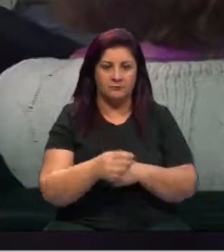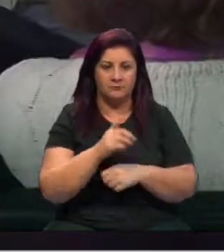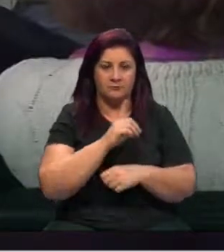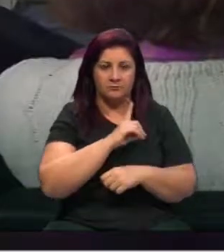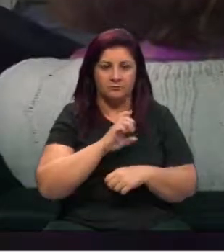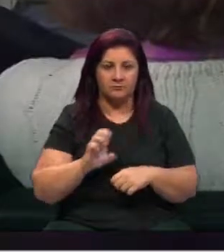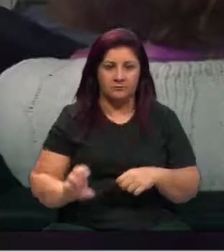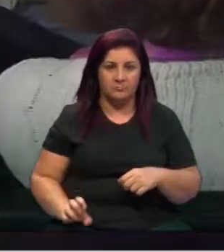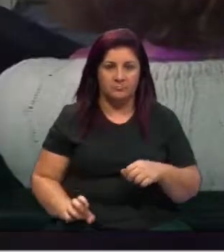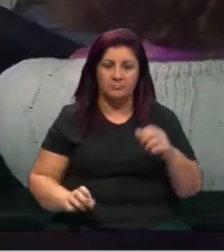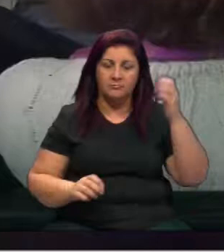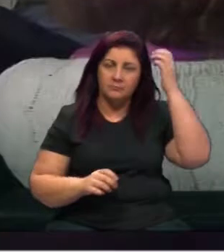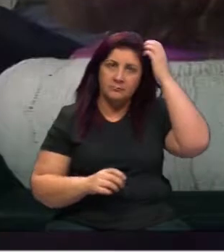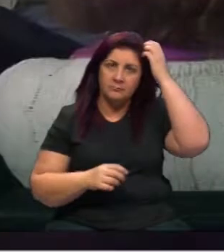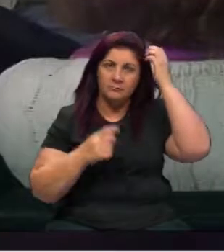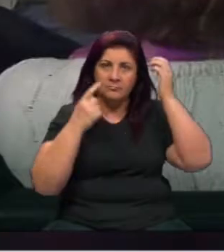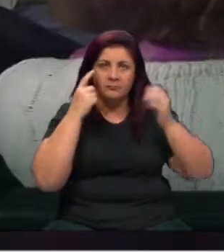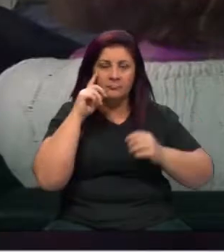DR, no dia